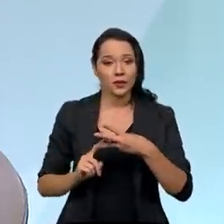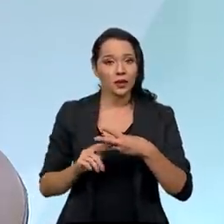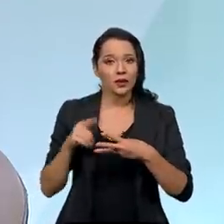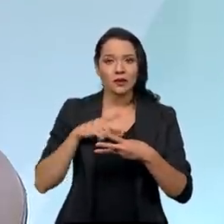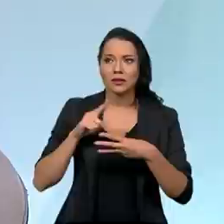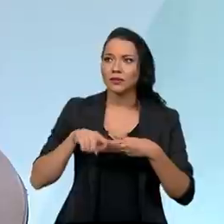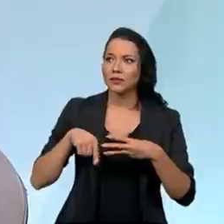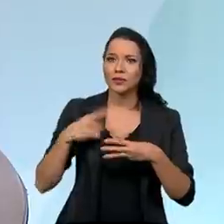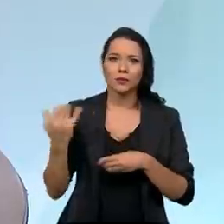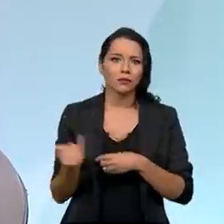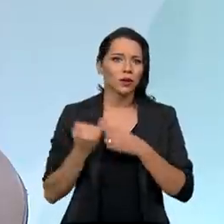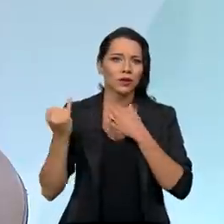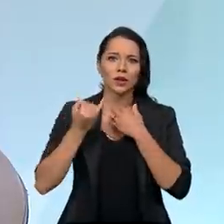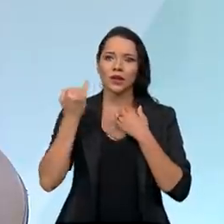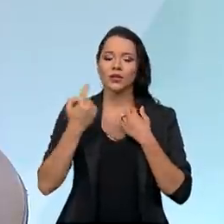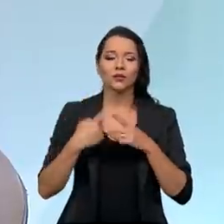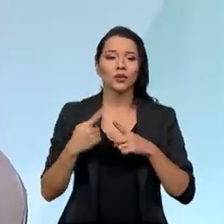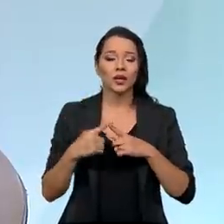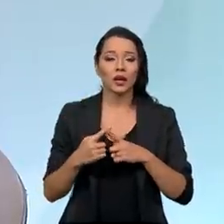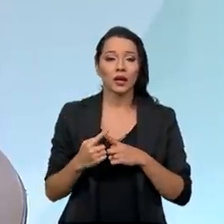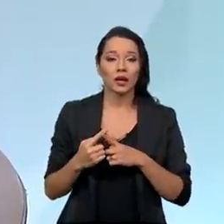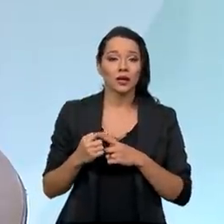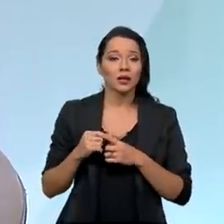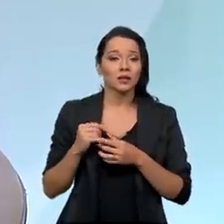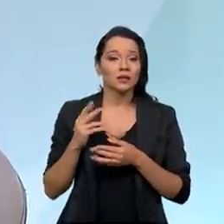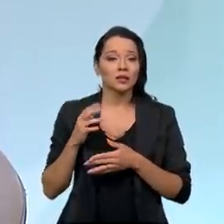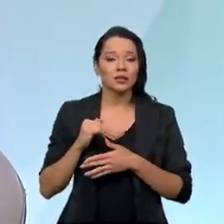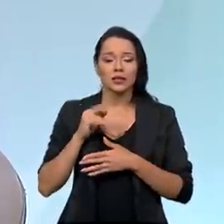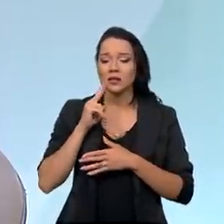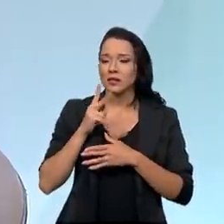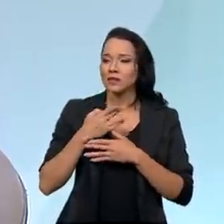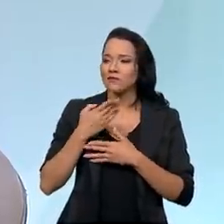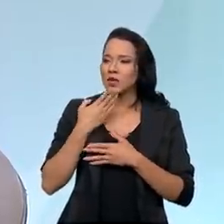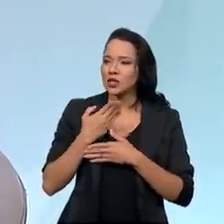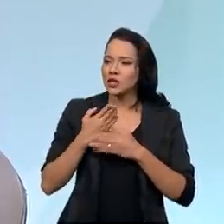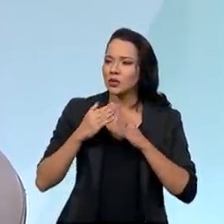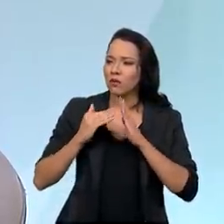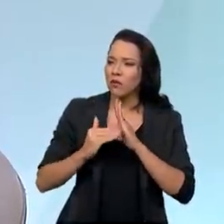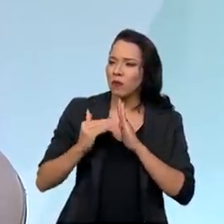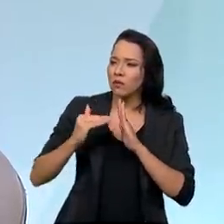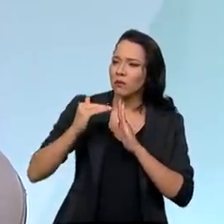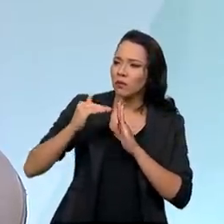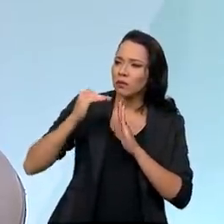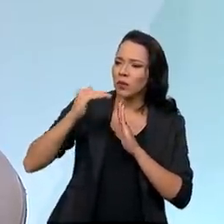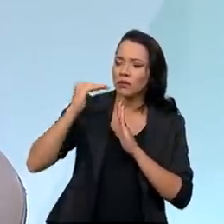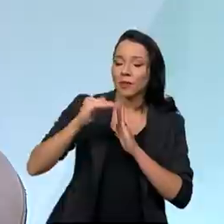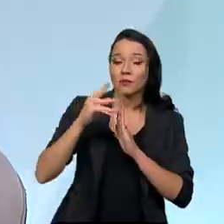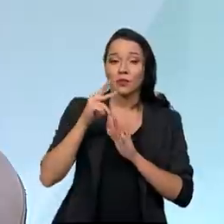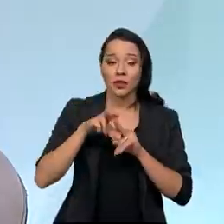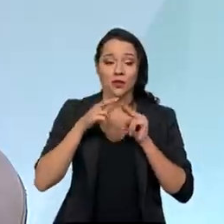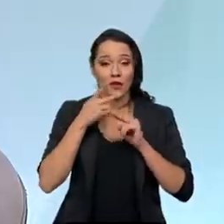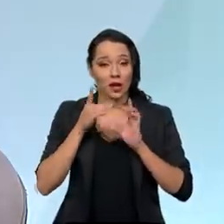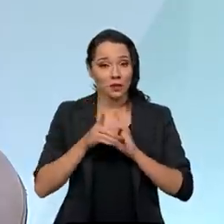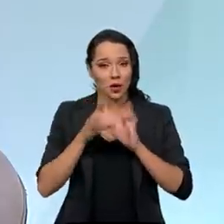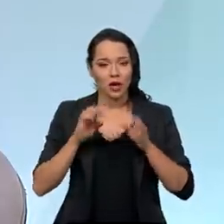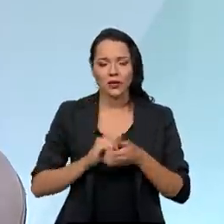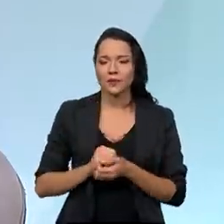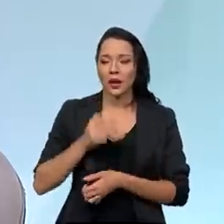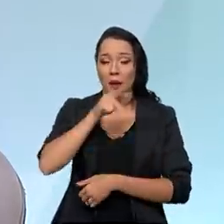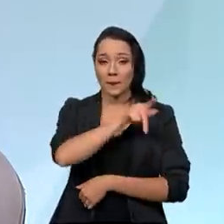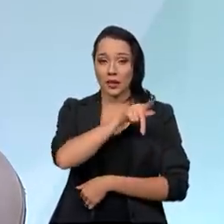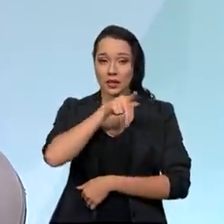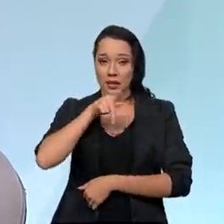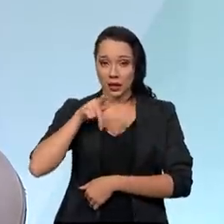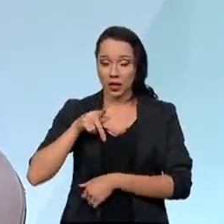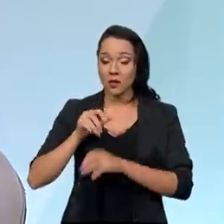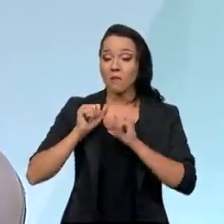muito importante porque, em última instância recursal, por isso eu digo que é muito democrático, a presidência